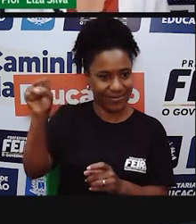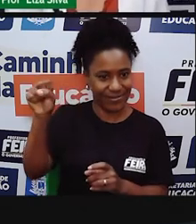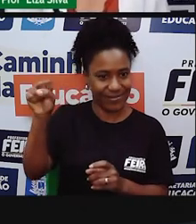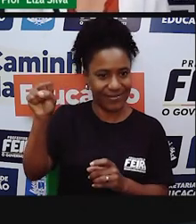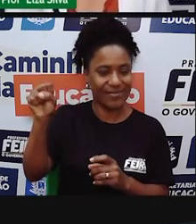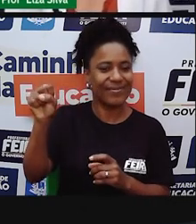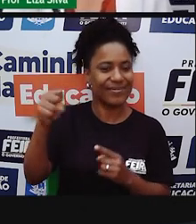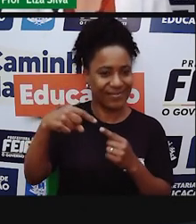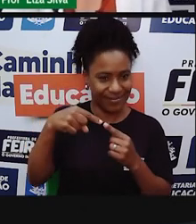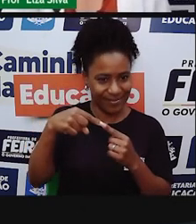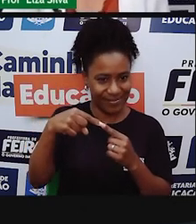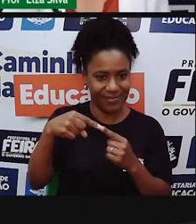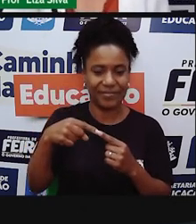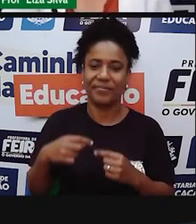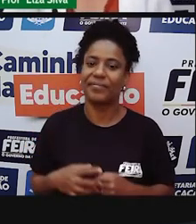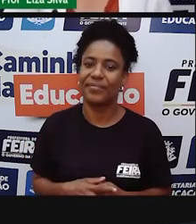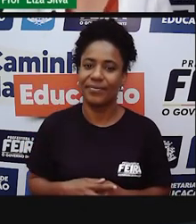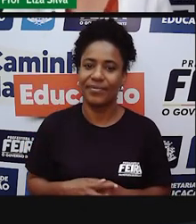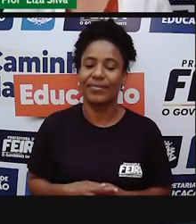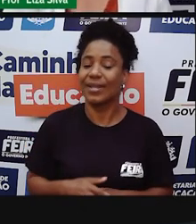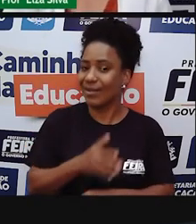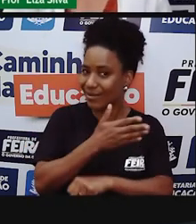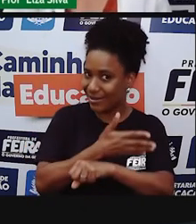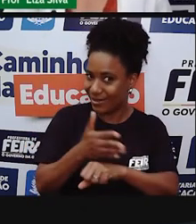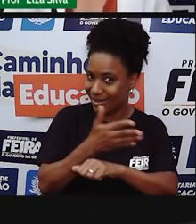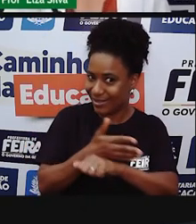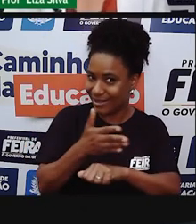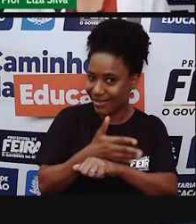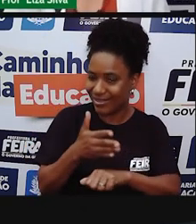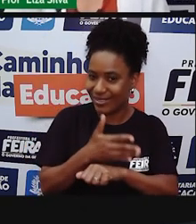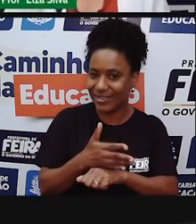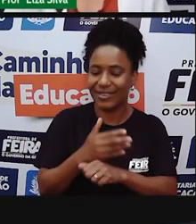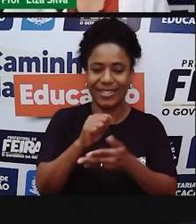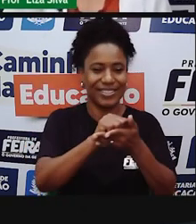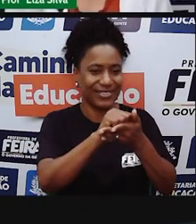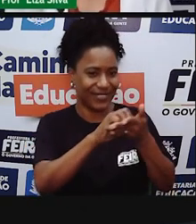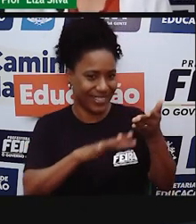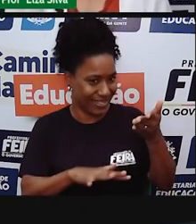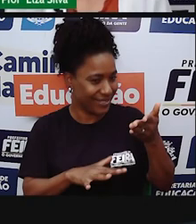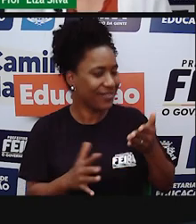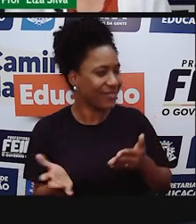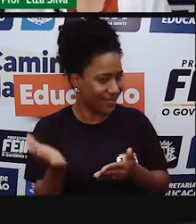Ok? Chegou a hora do nosso desafio. Let's practice.